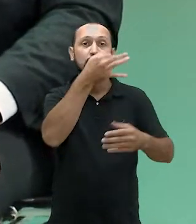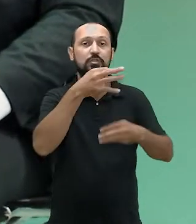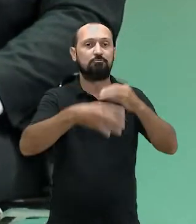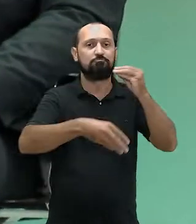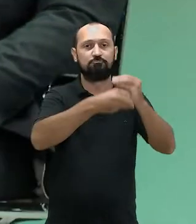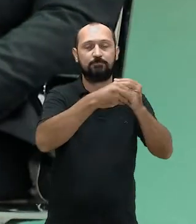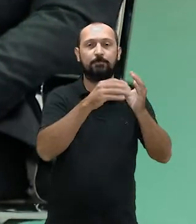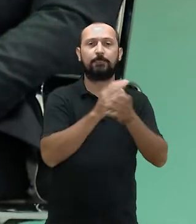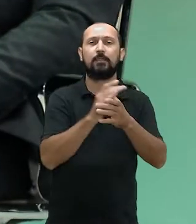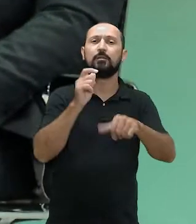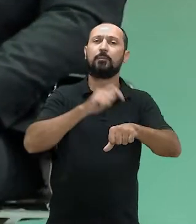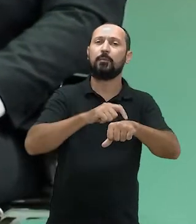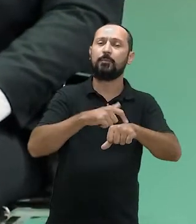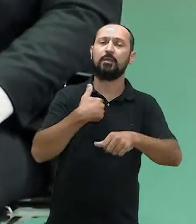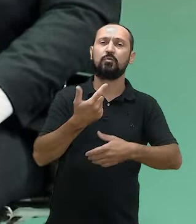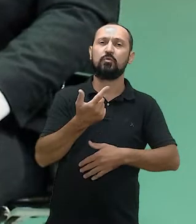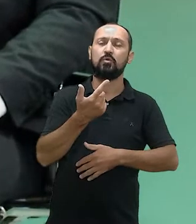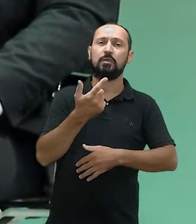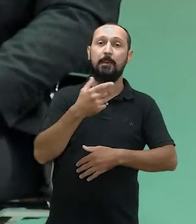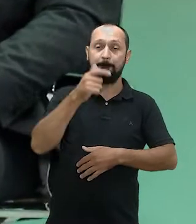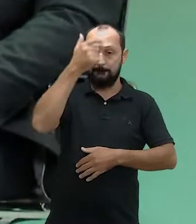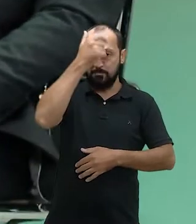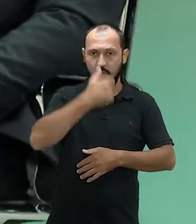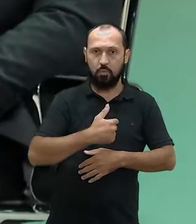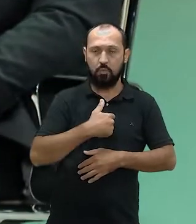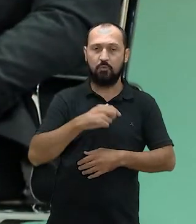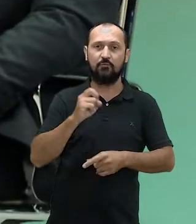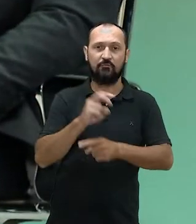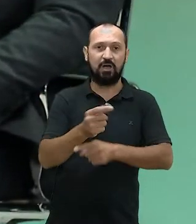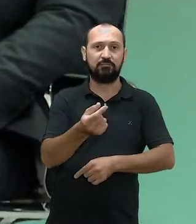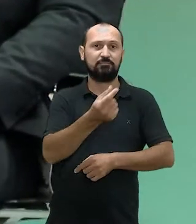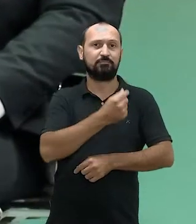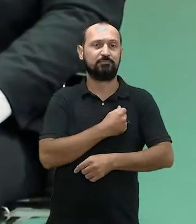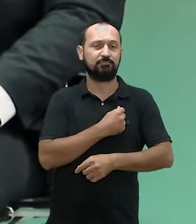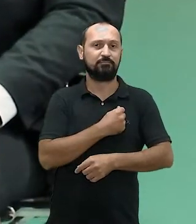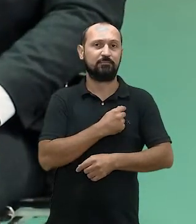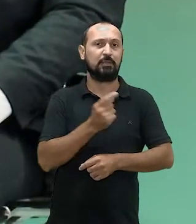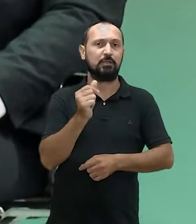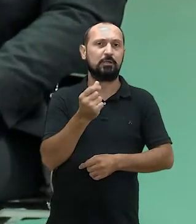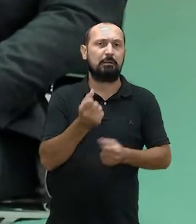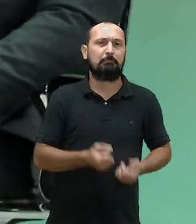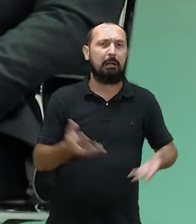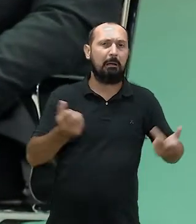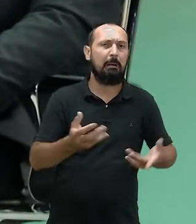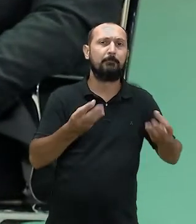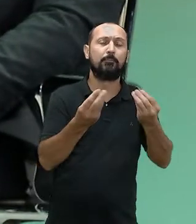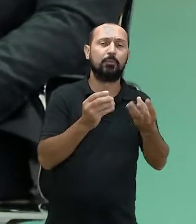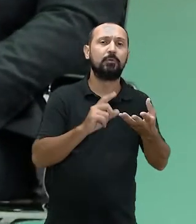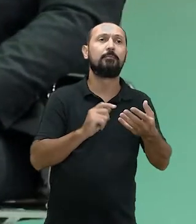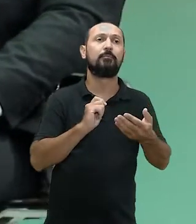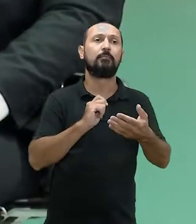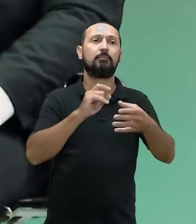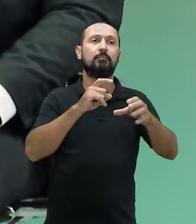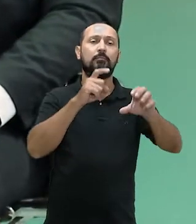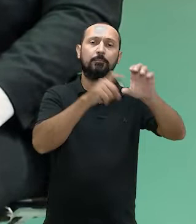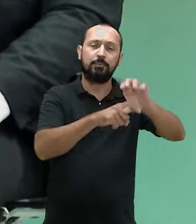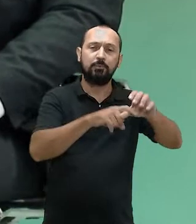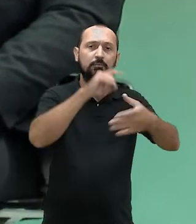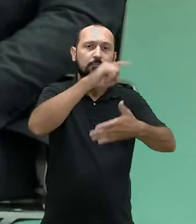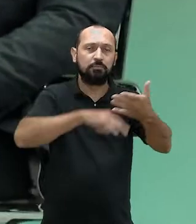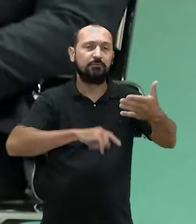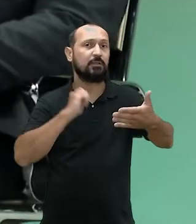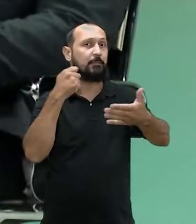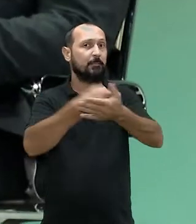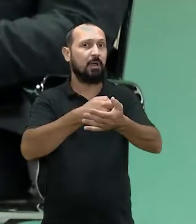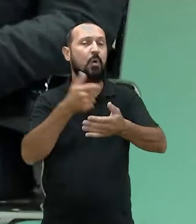exemplo, um governante exagera, gasta mais do que devia, essa conta vai ter que ser paga, seja pelo próximo